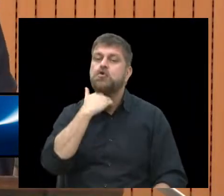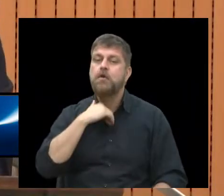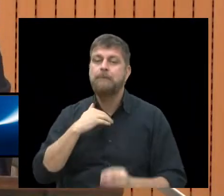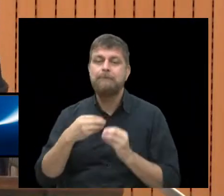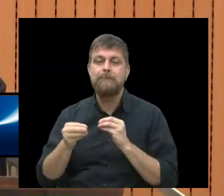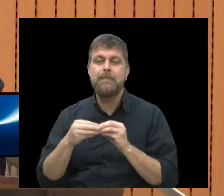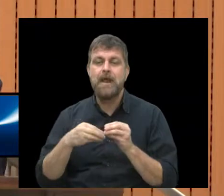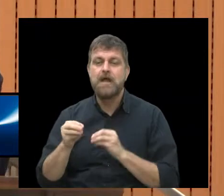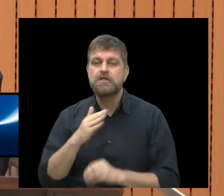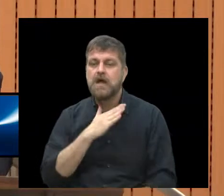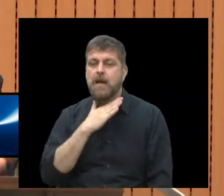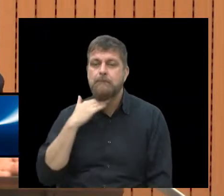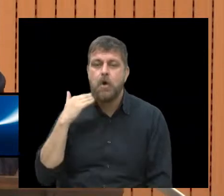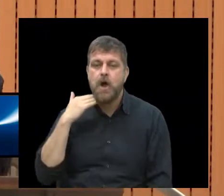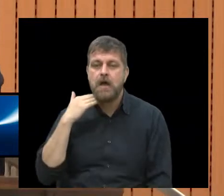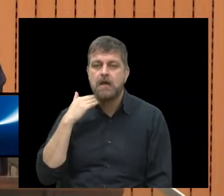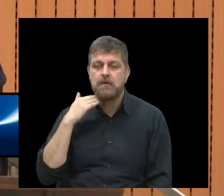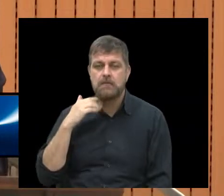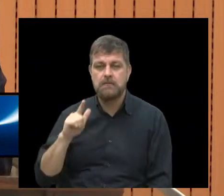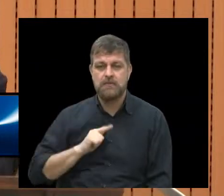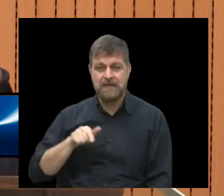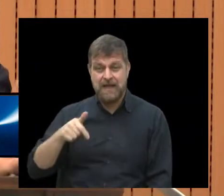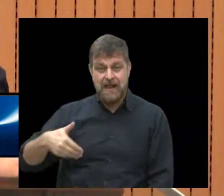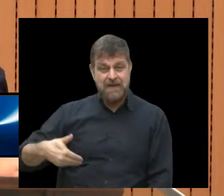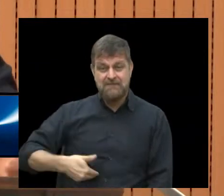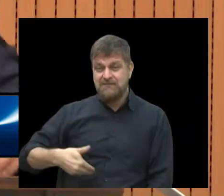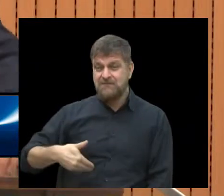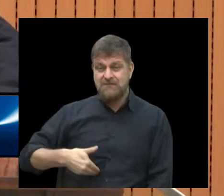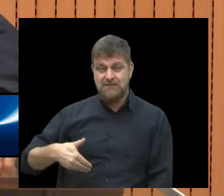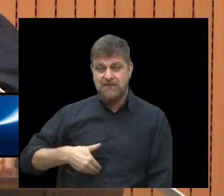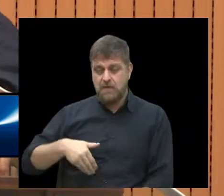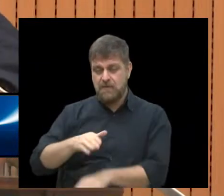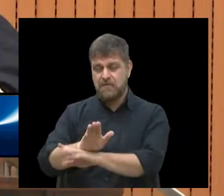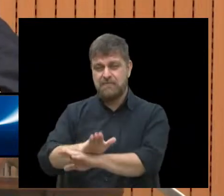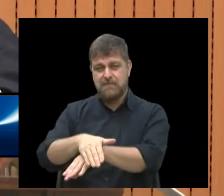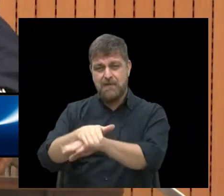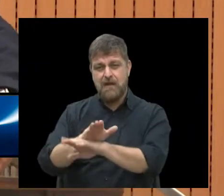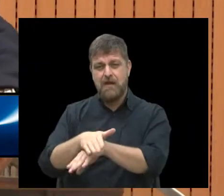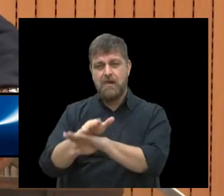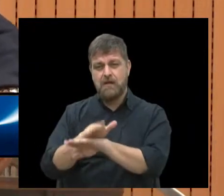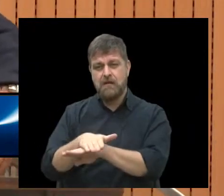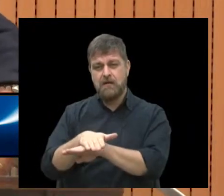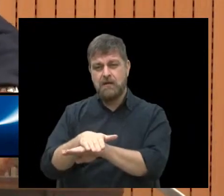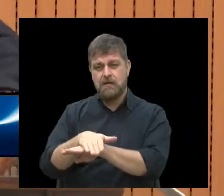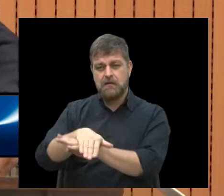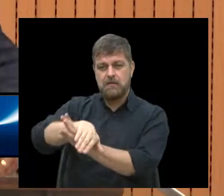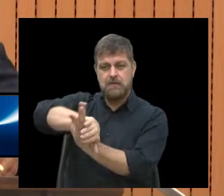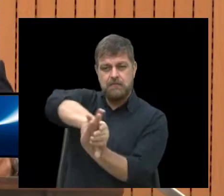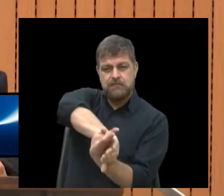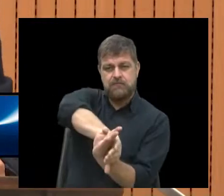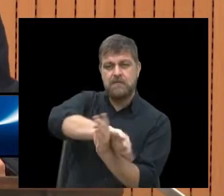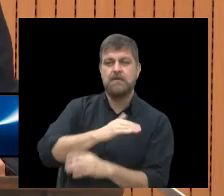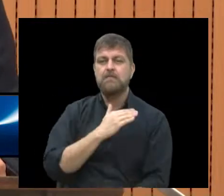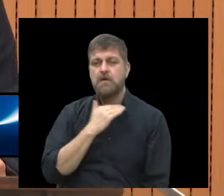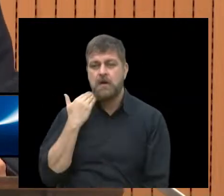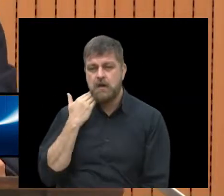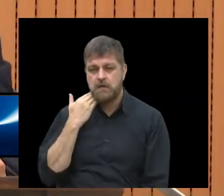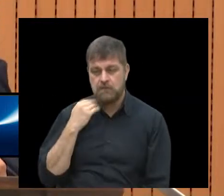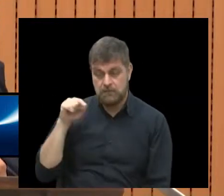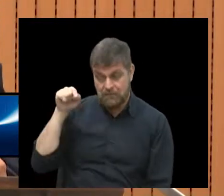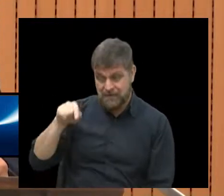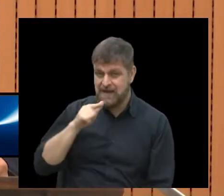baleia, ela morreu de fome e desidratação. Esses mamíferos,